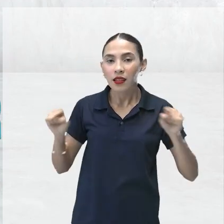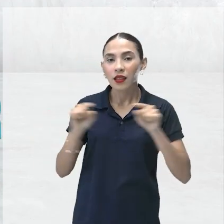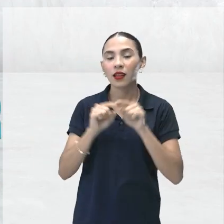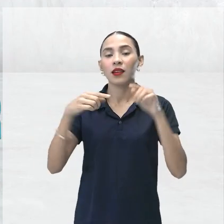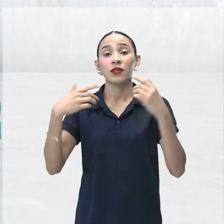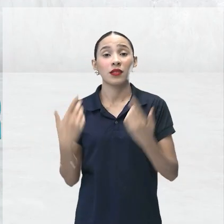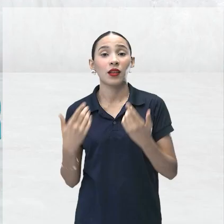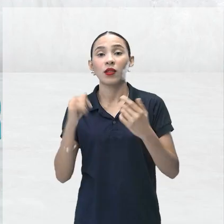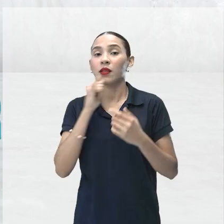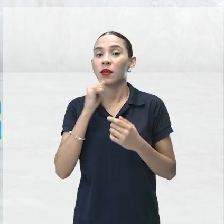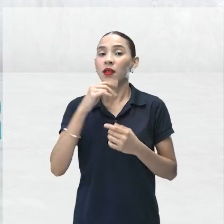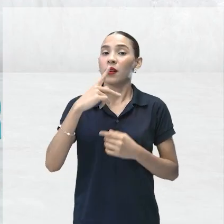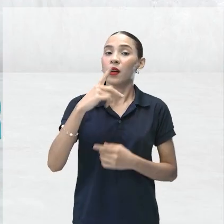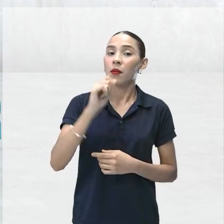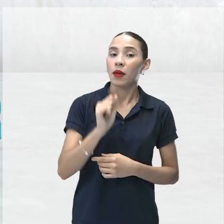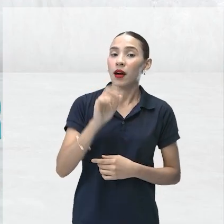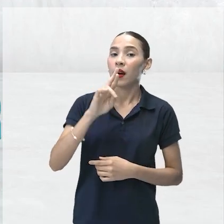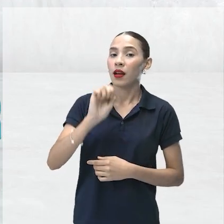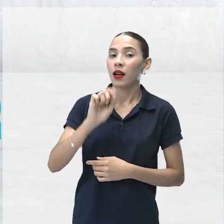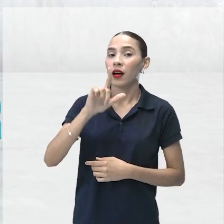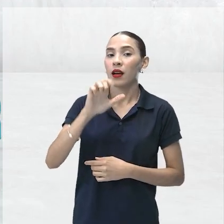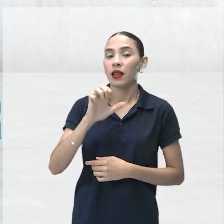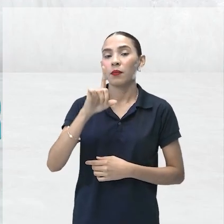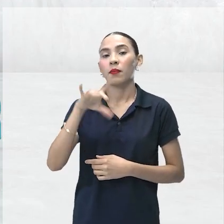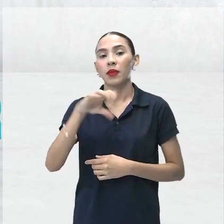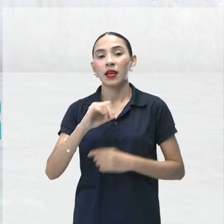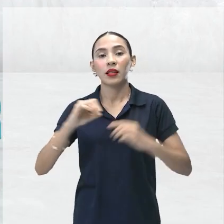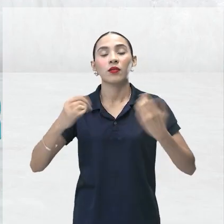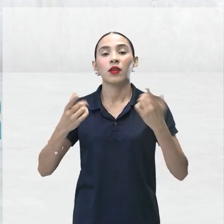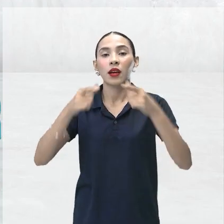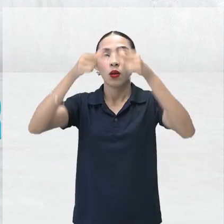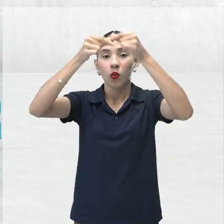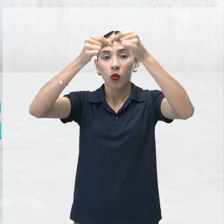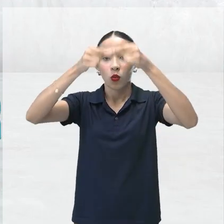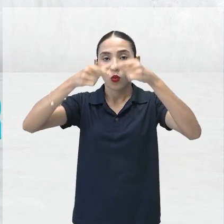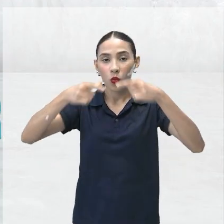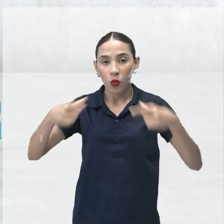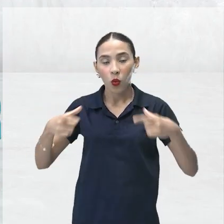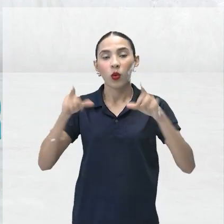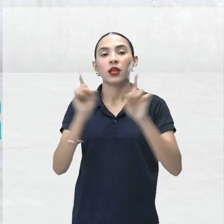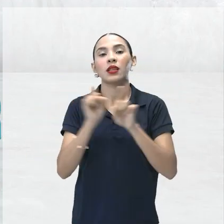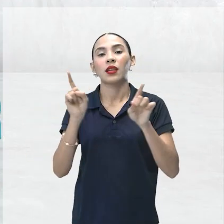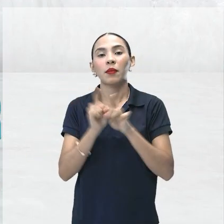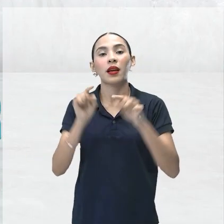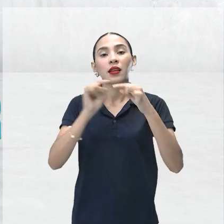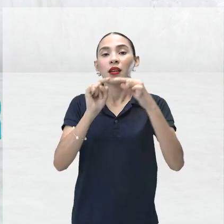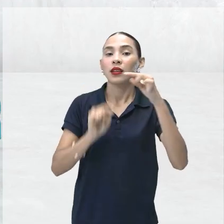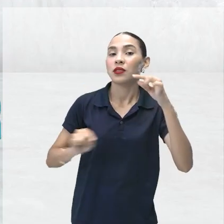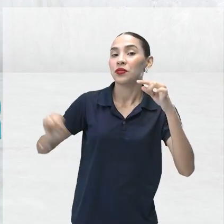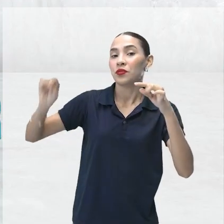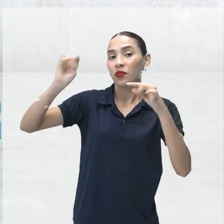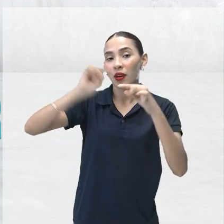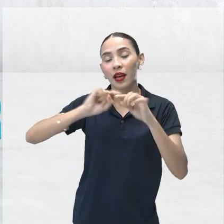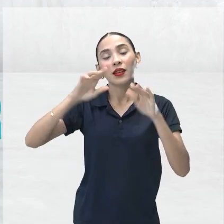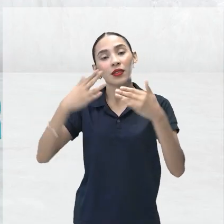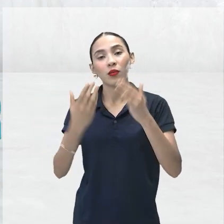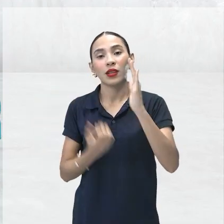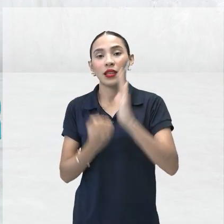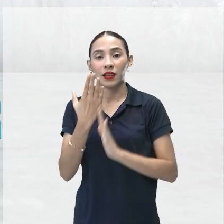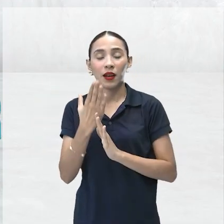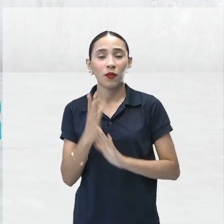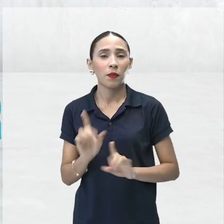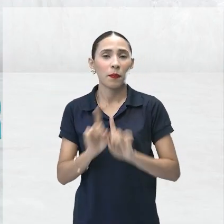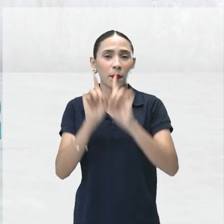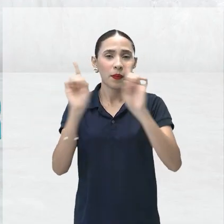vinha o quê? O paralelepípedo, a esfera, o cone, o cilindro, e a partir daí criavam essas formas. E o que nós podemos